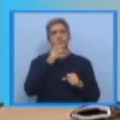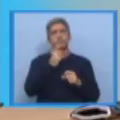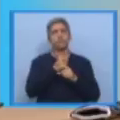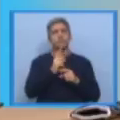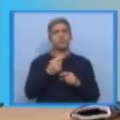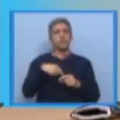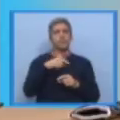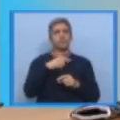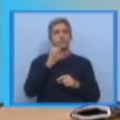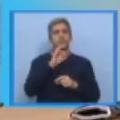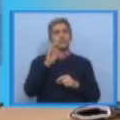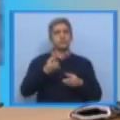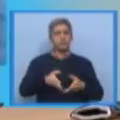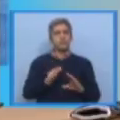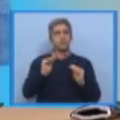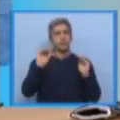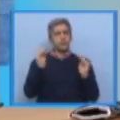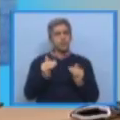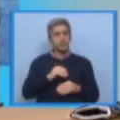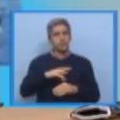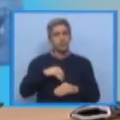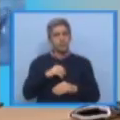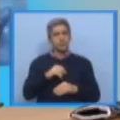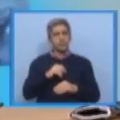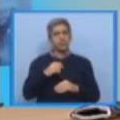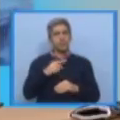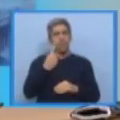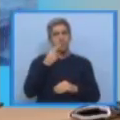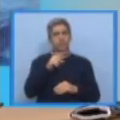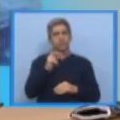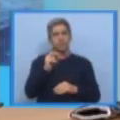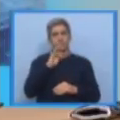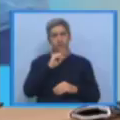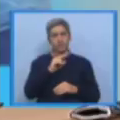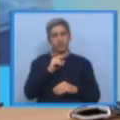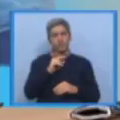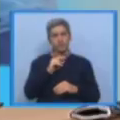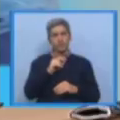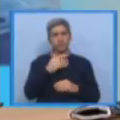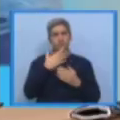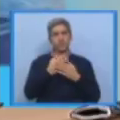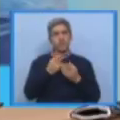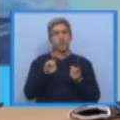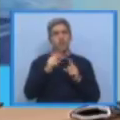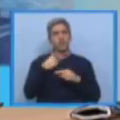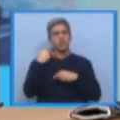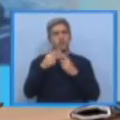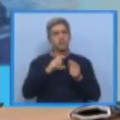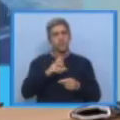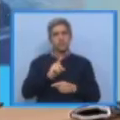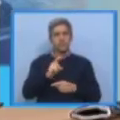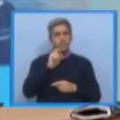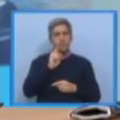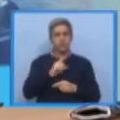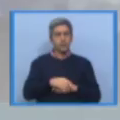porquê nós temos a taxa de natalidade mais baixa do mundo, ou das mais baixas do mundo, 1,3 filhos, o que não garante a renovação das gerações no nosso país. E neste